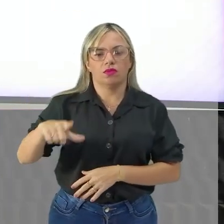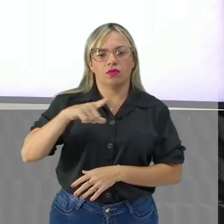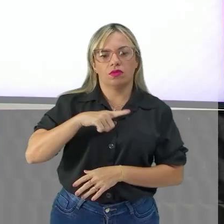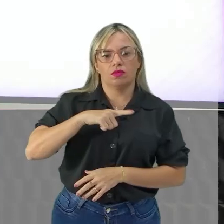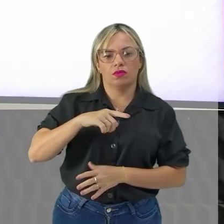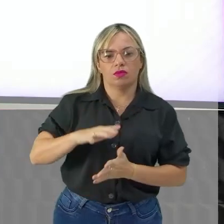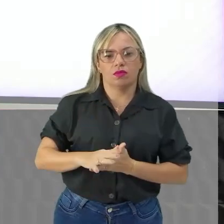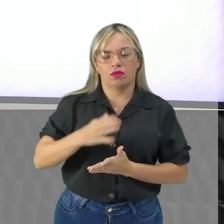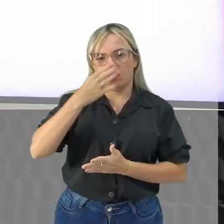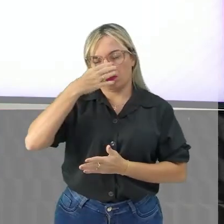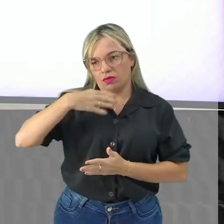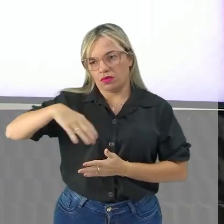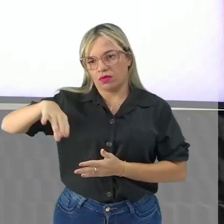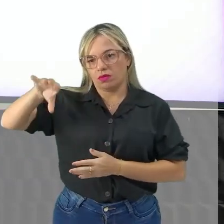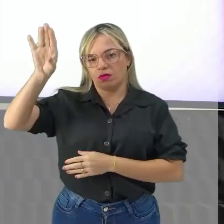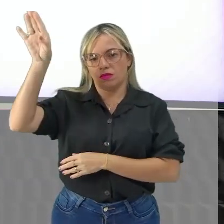isso.